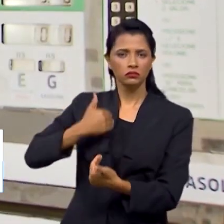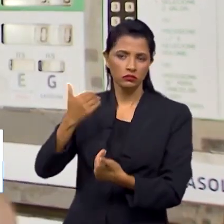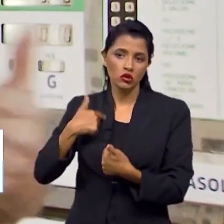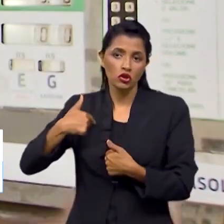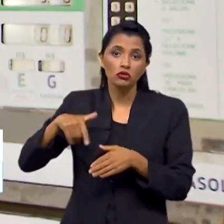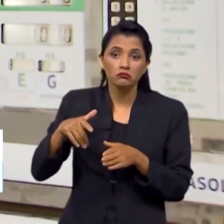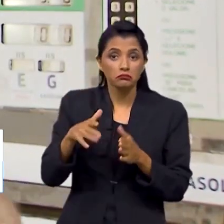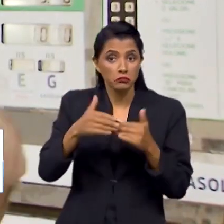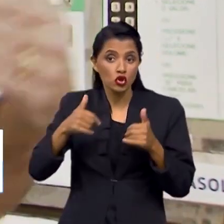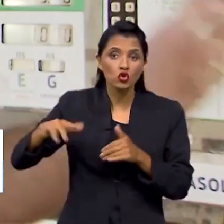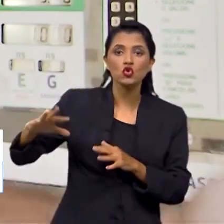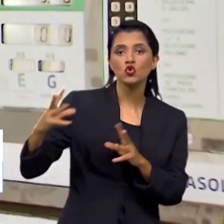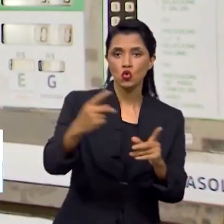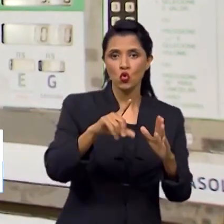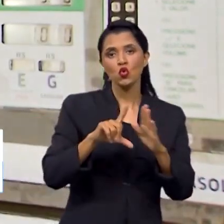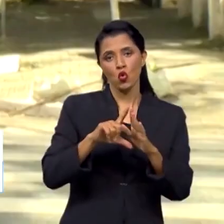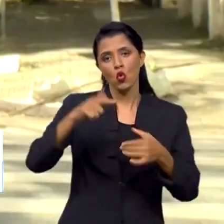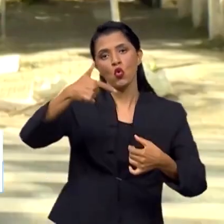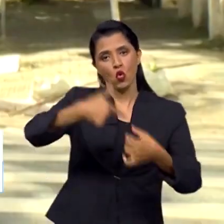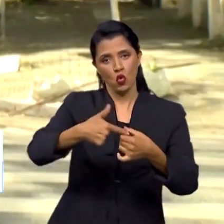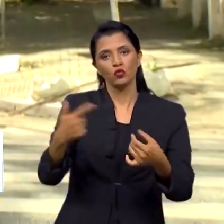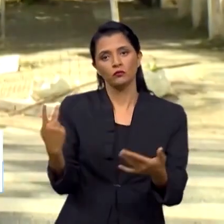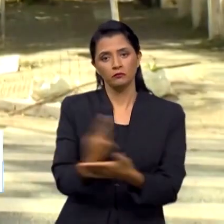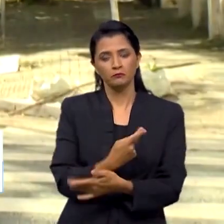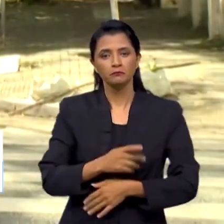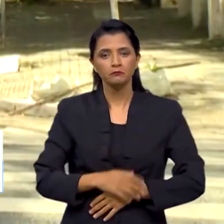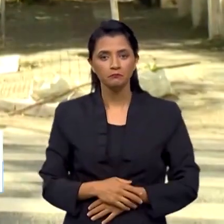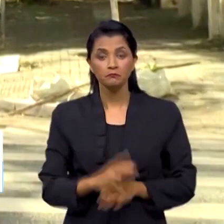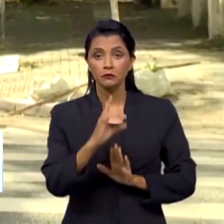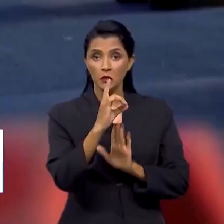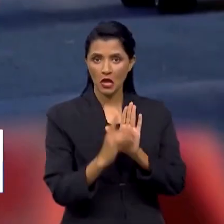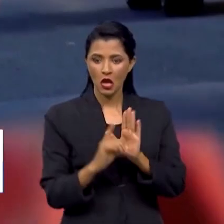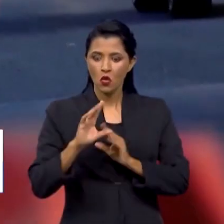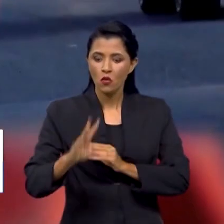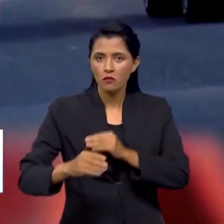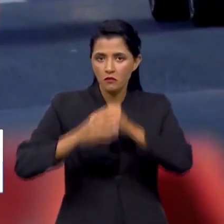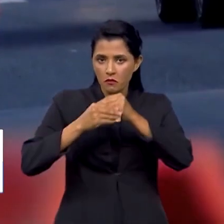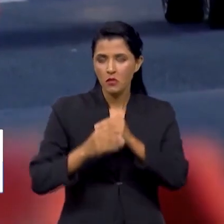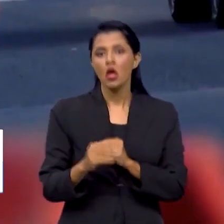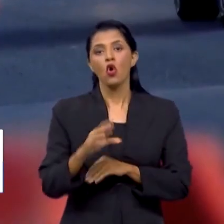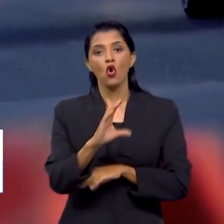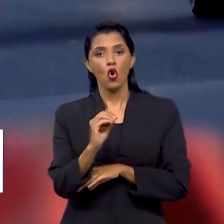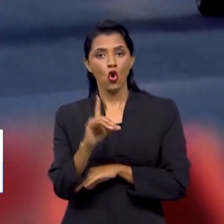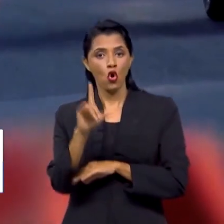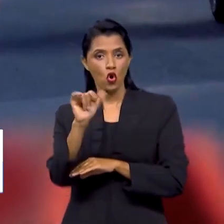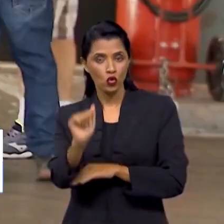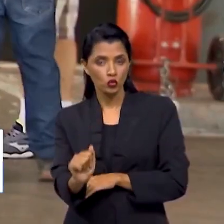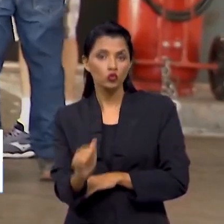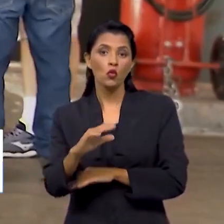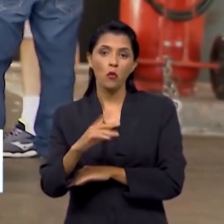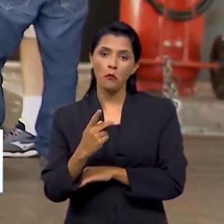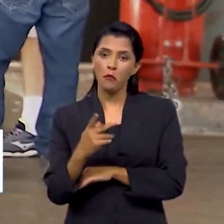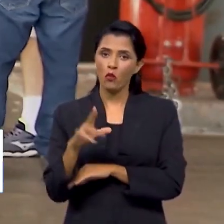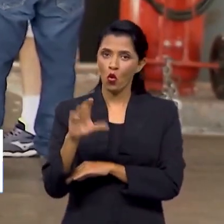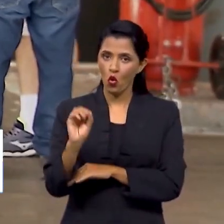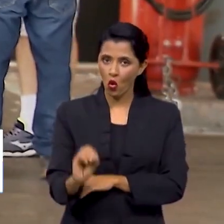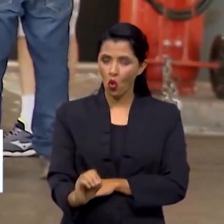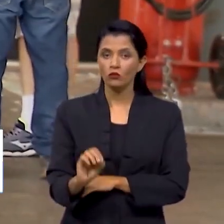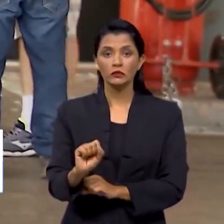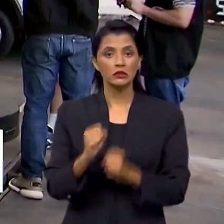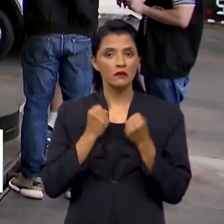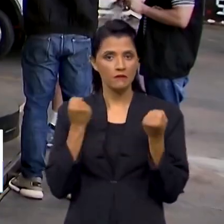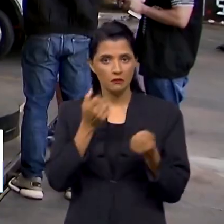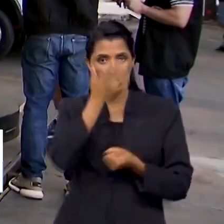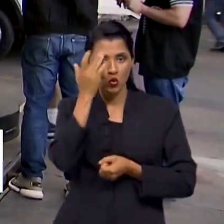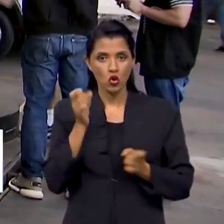pedindo a todos os postos em todo o nível nacional. O decreto complementa o Código de Defesa do Consumidor. Caso o estabelecimento